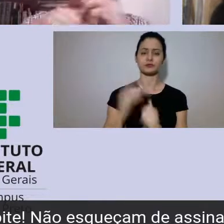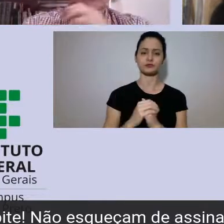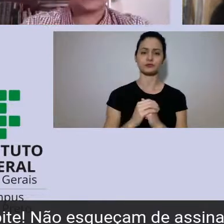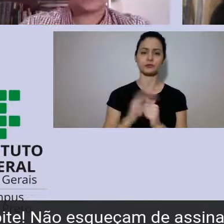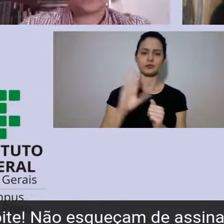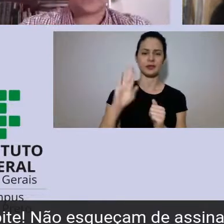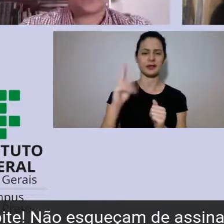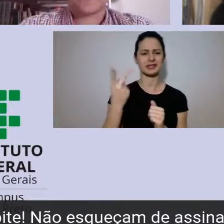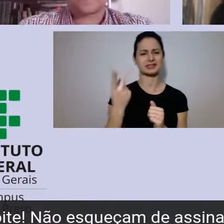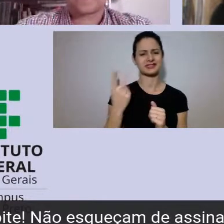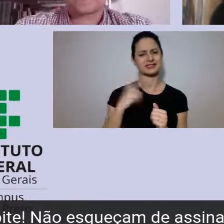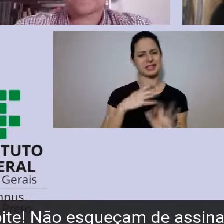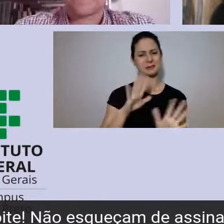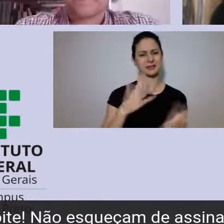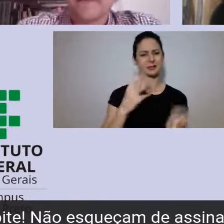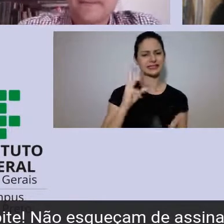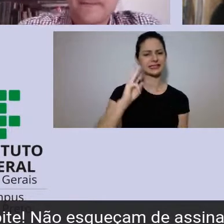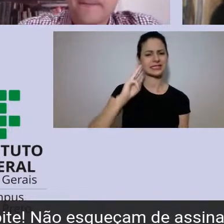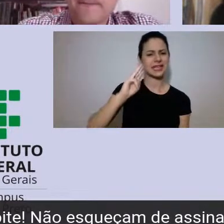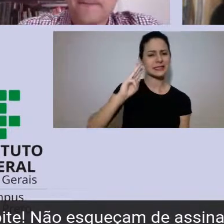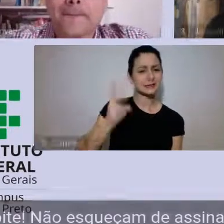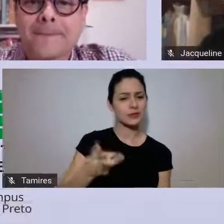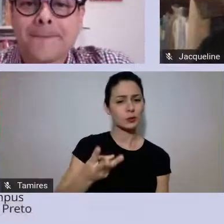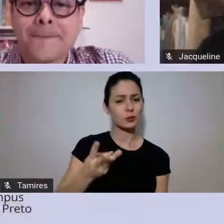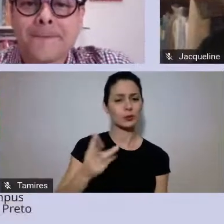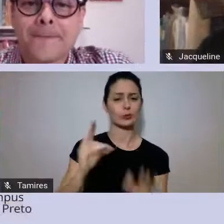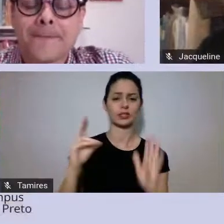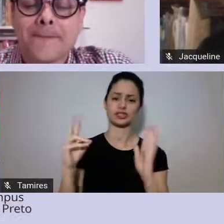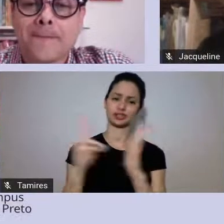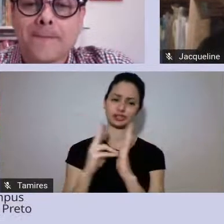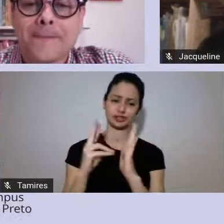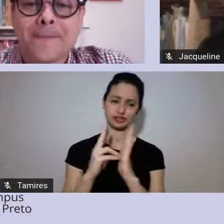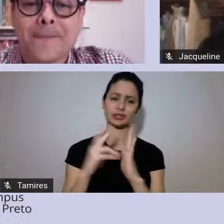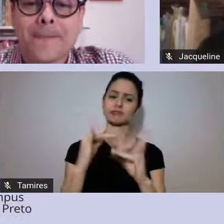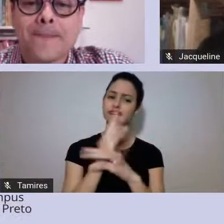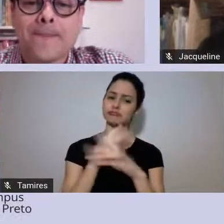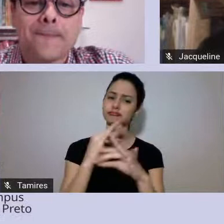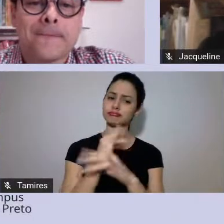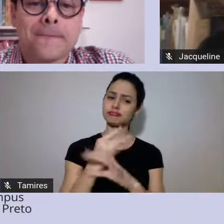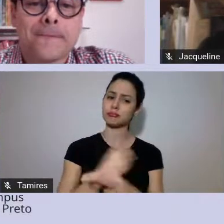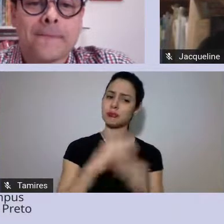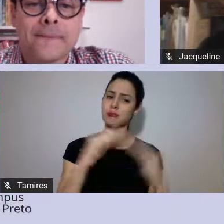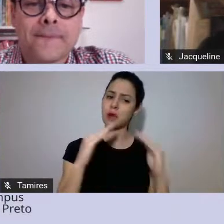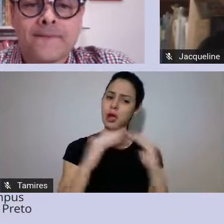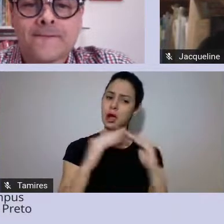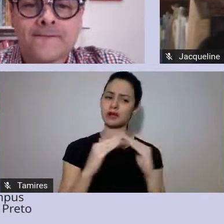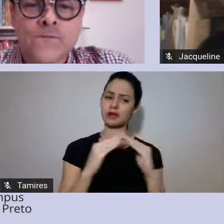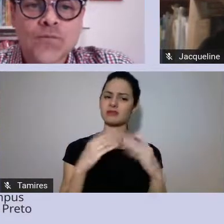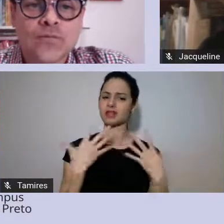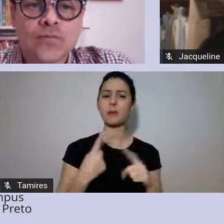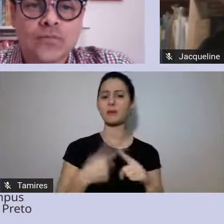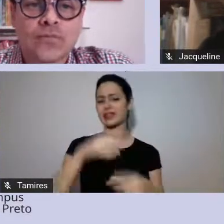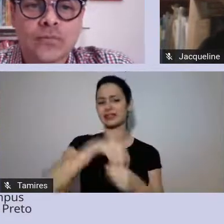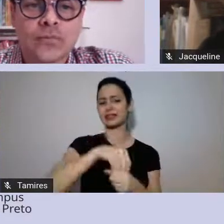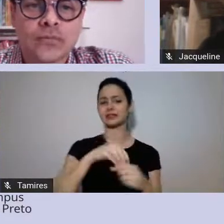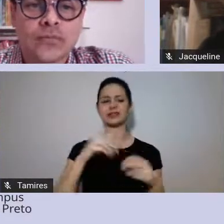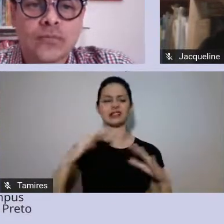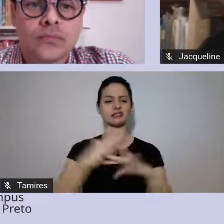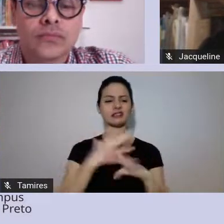se não me engano, 3 mil indígenas em situação urbana que a gente não reconhece porque estão numa cidade. A